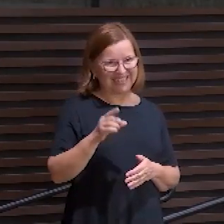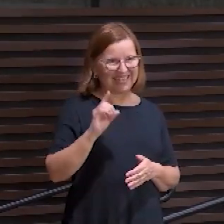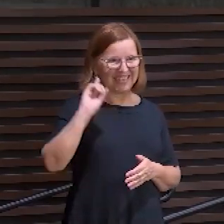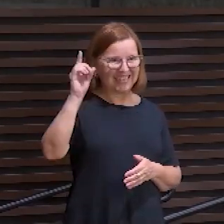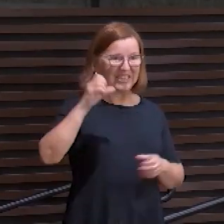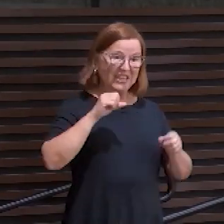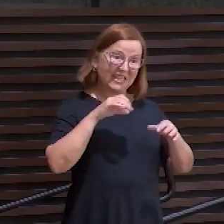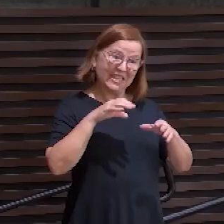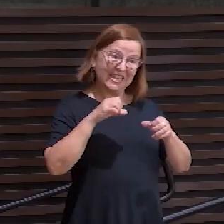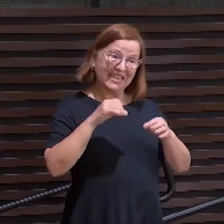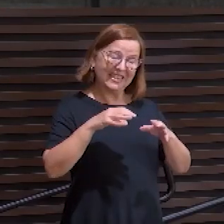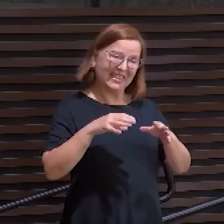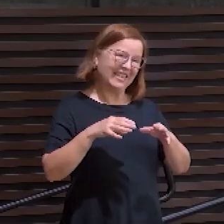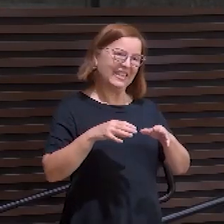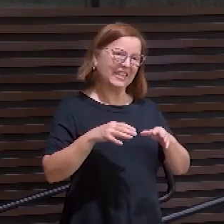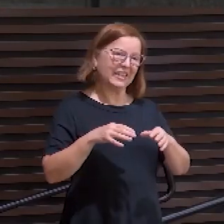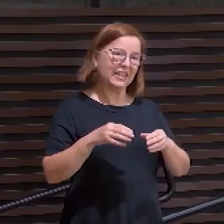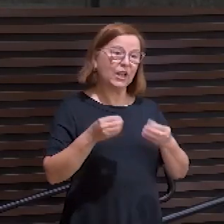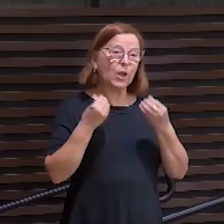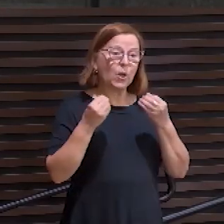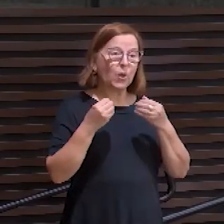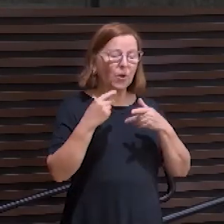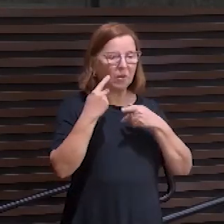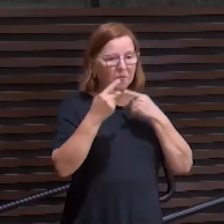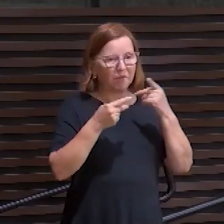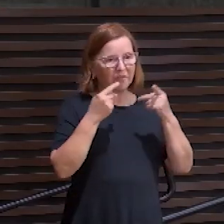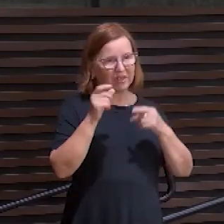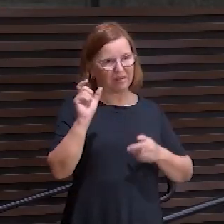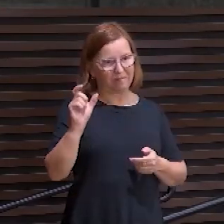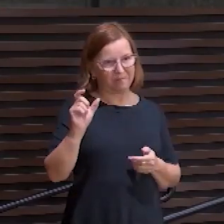ensinando a ele como falar a palavra.